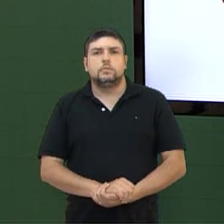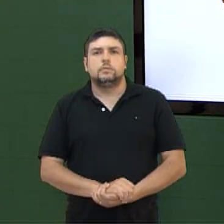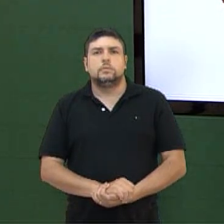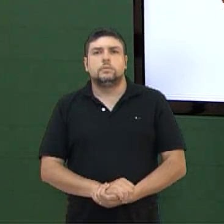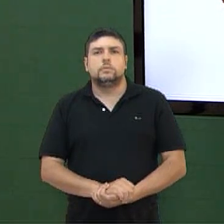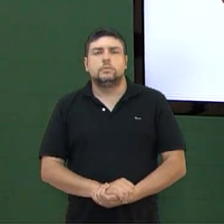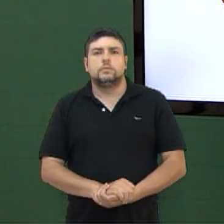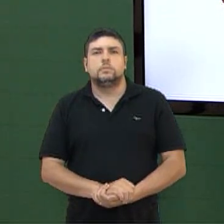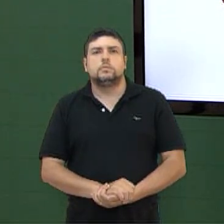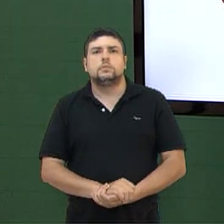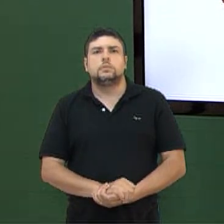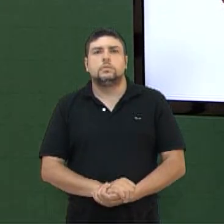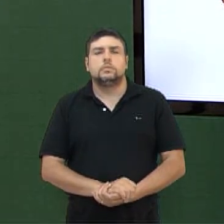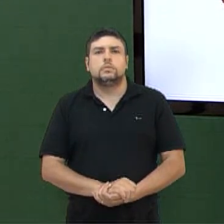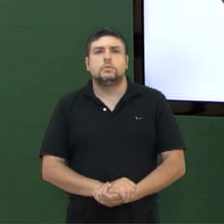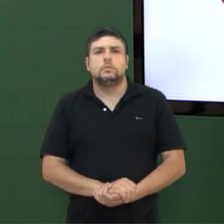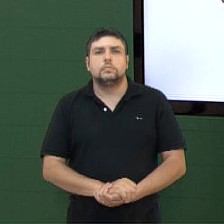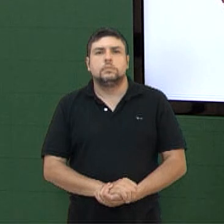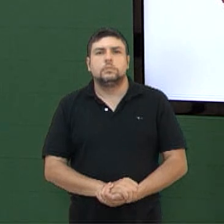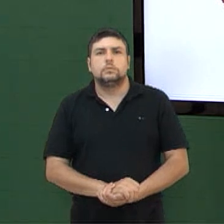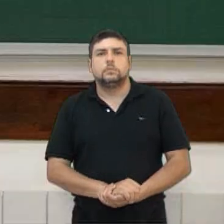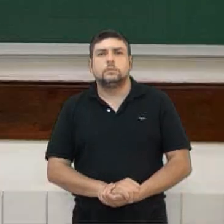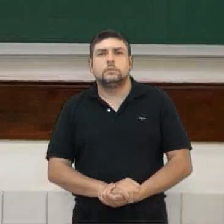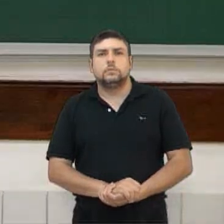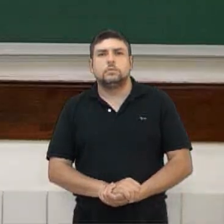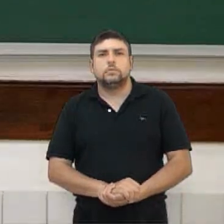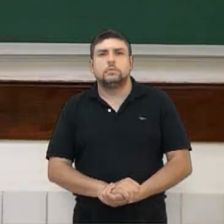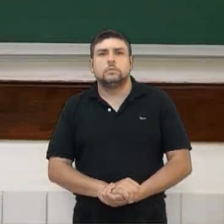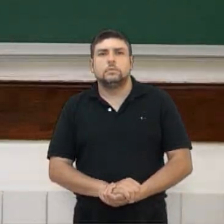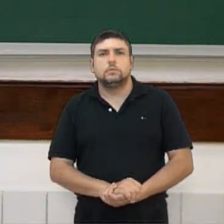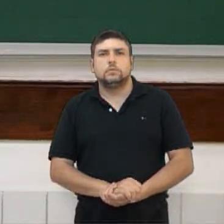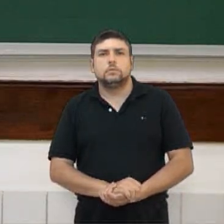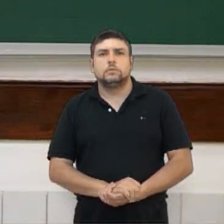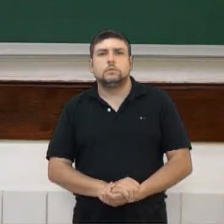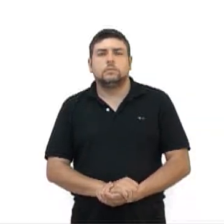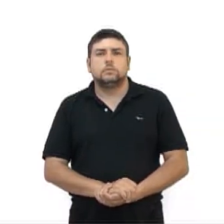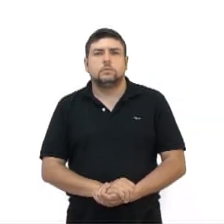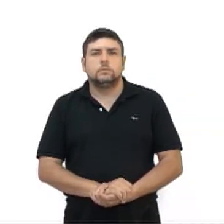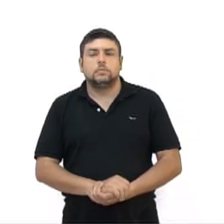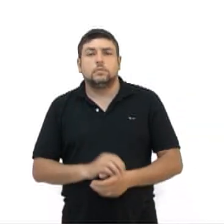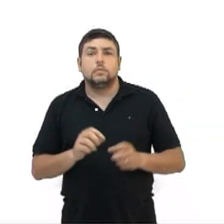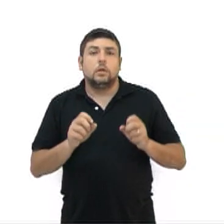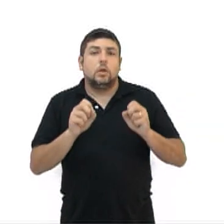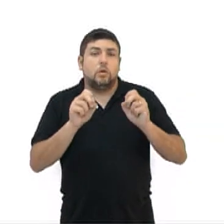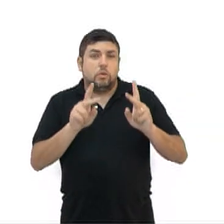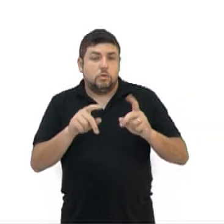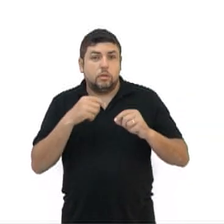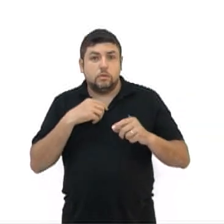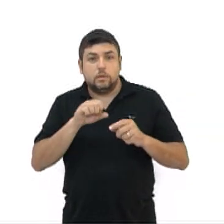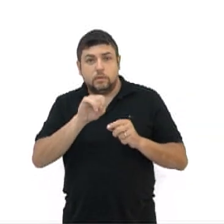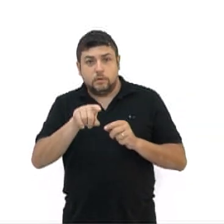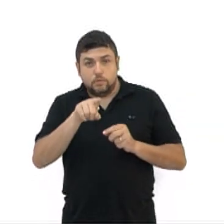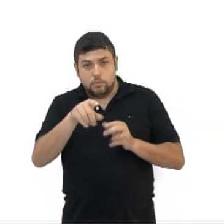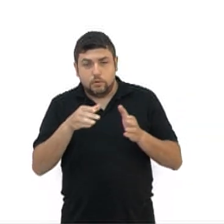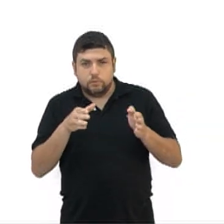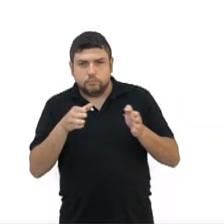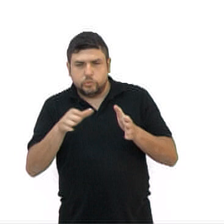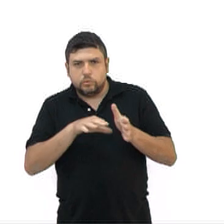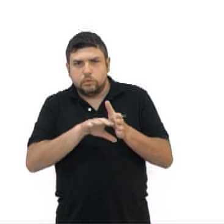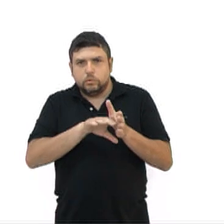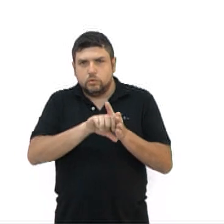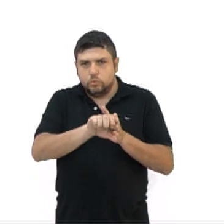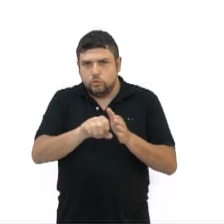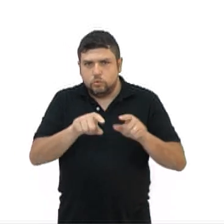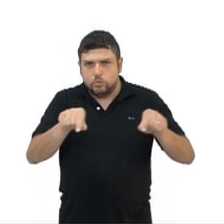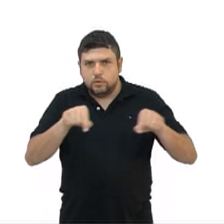50,24 centímetros, ok? Deixei aqui resolvido no slide para você que tem acesso ao Classroom, vai poder encontrar